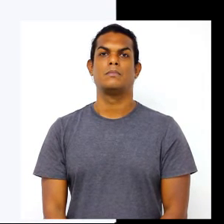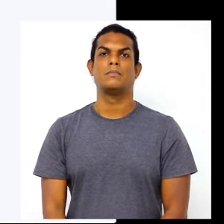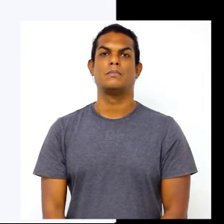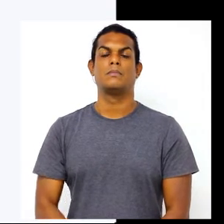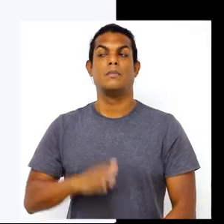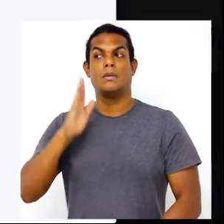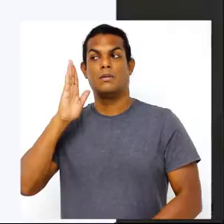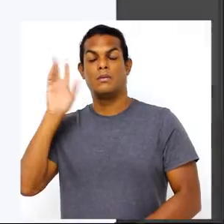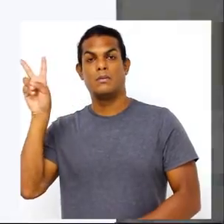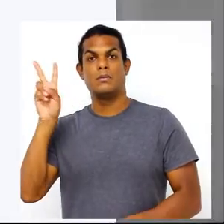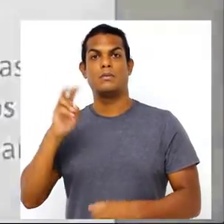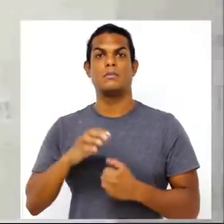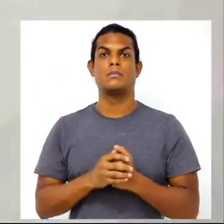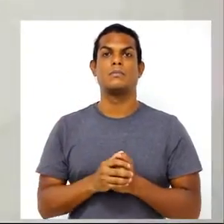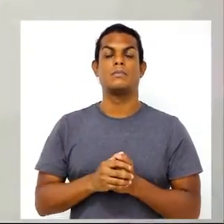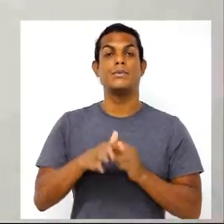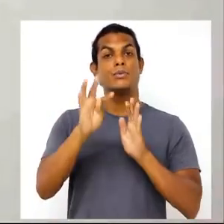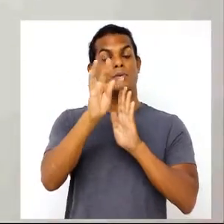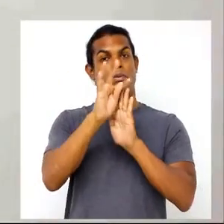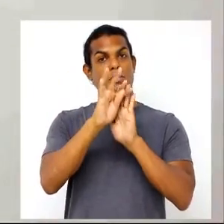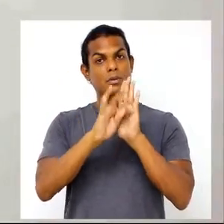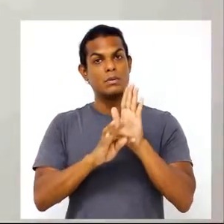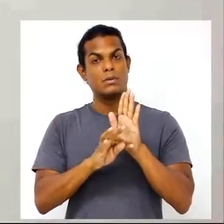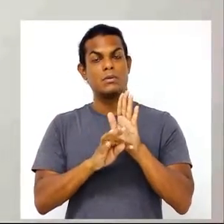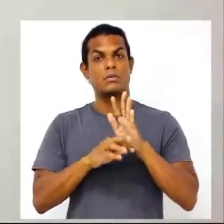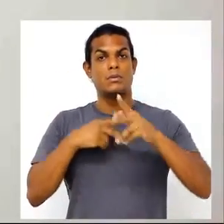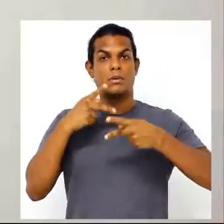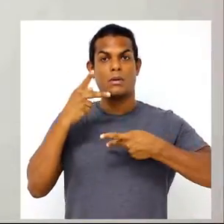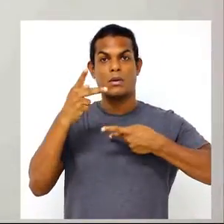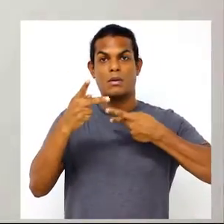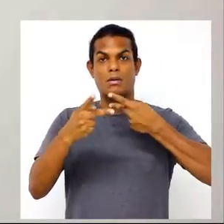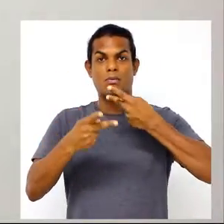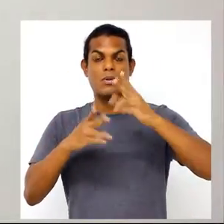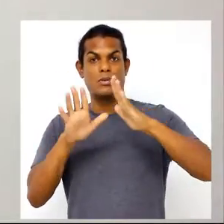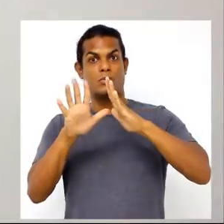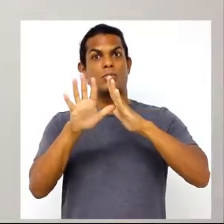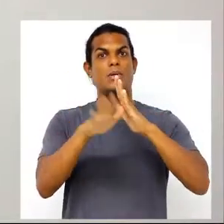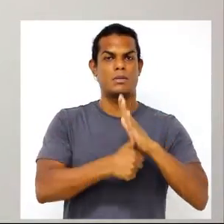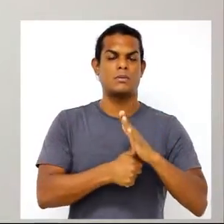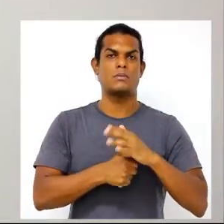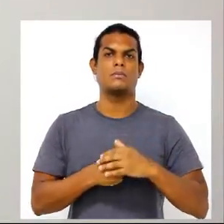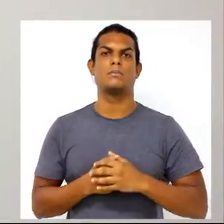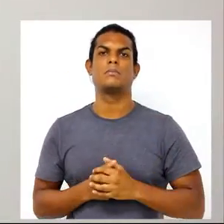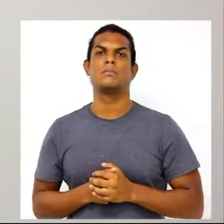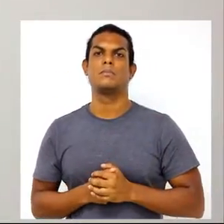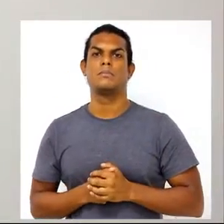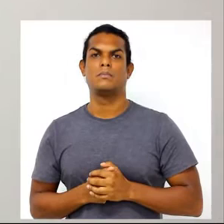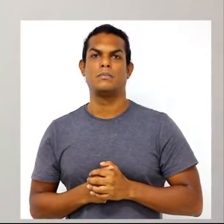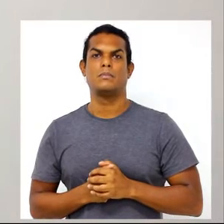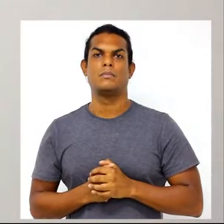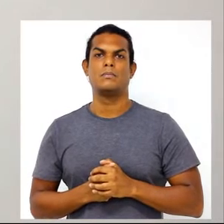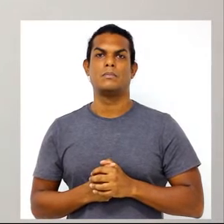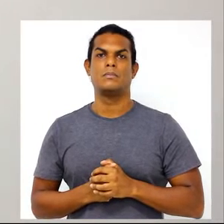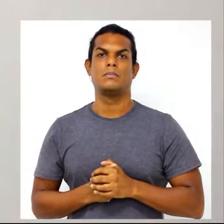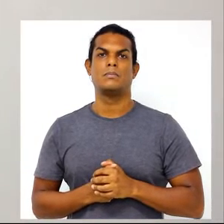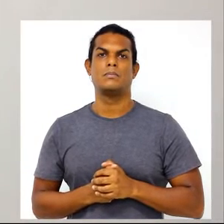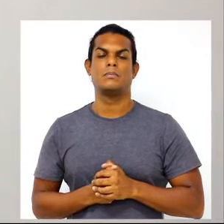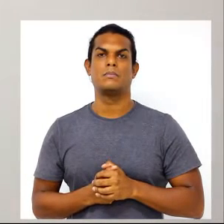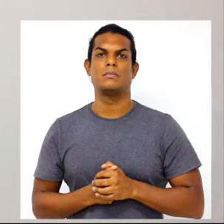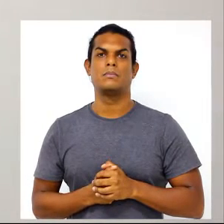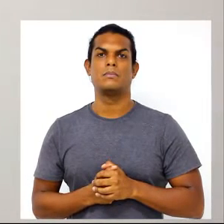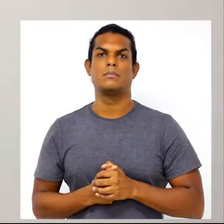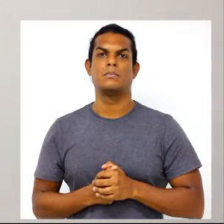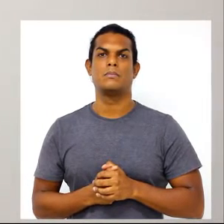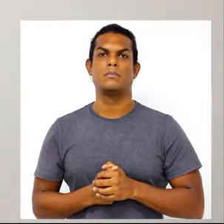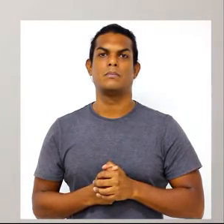mais próxima. Veja, então o texto, ele fala de um assalto. Então,